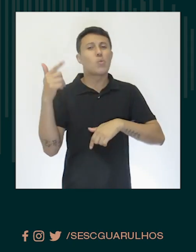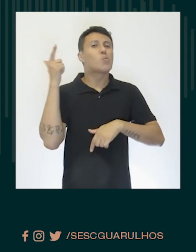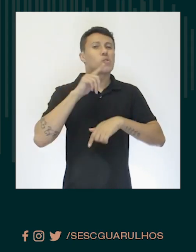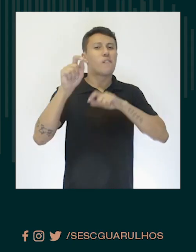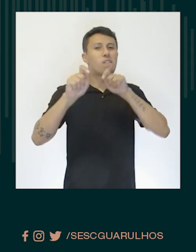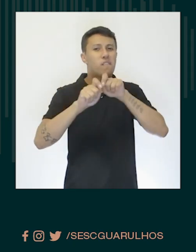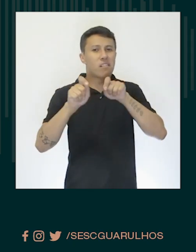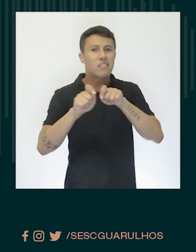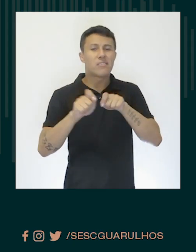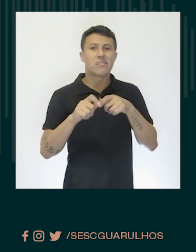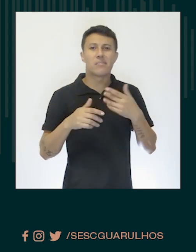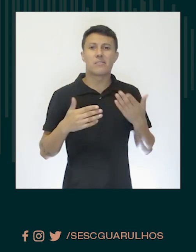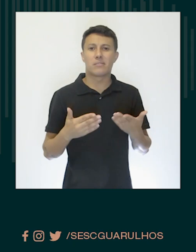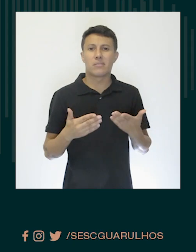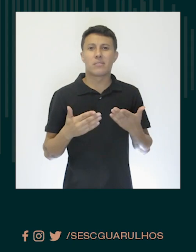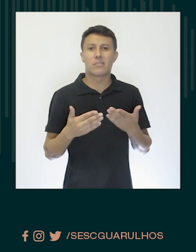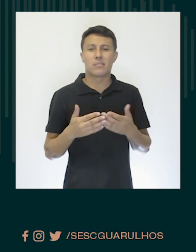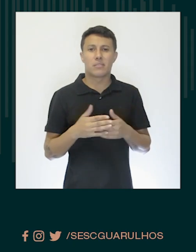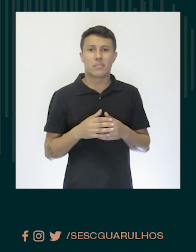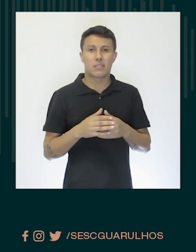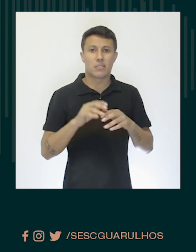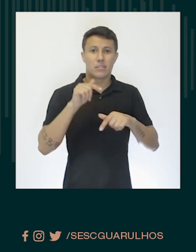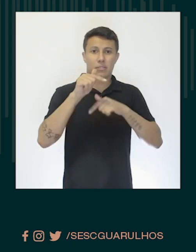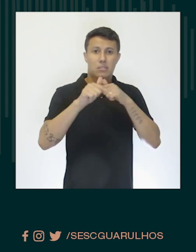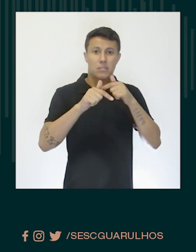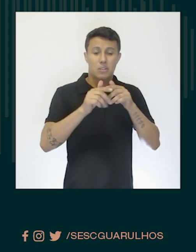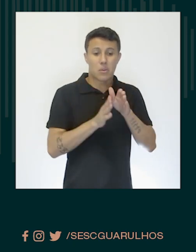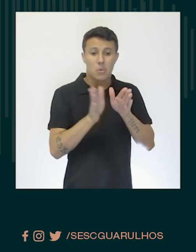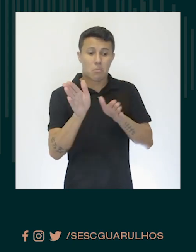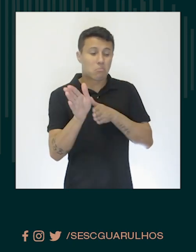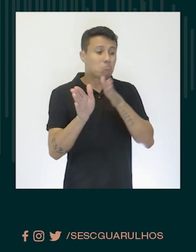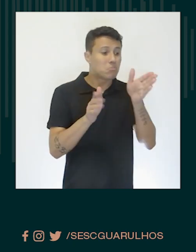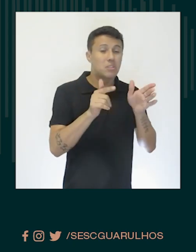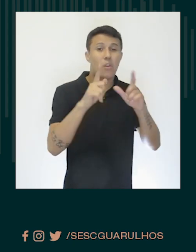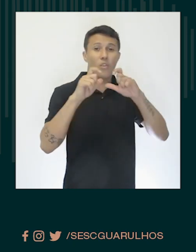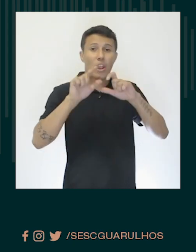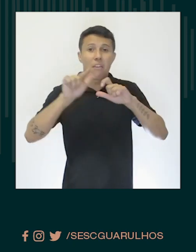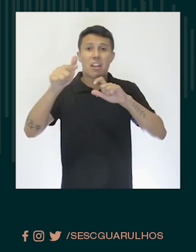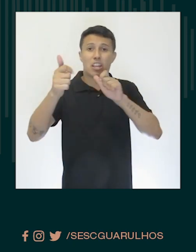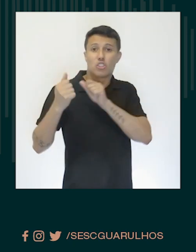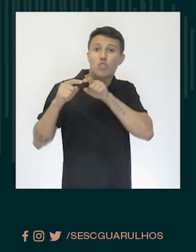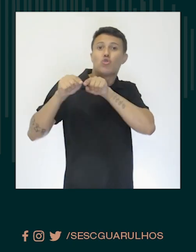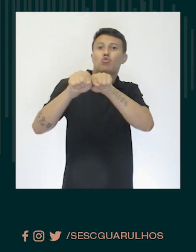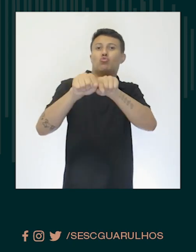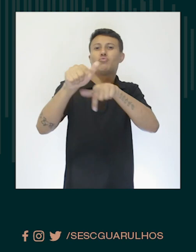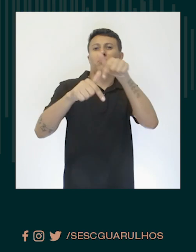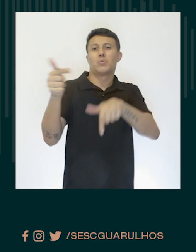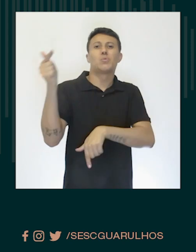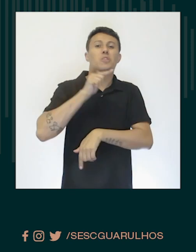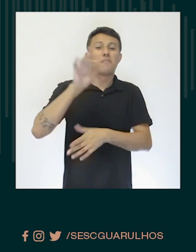tem sido muito mais direcionada para o outro lado, e a fotografia tem vindo caminhado junto, na